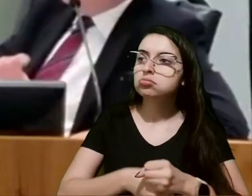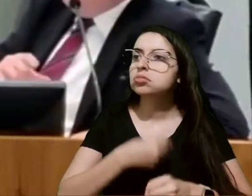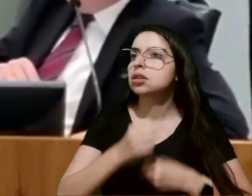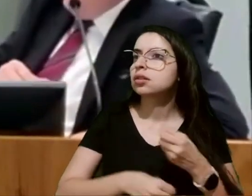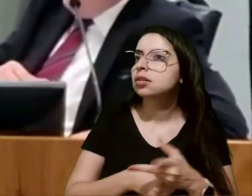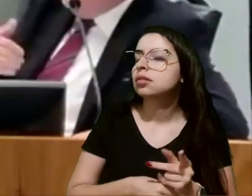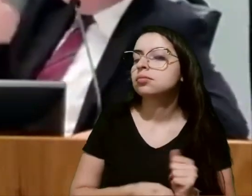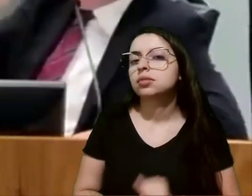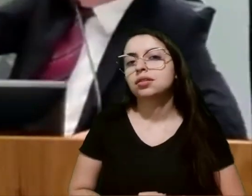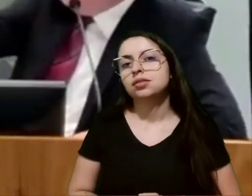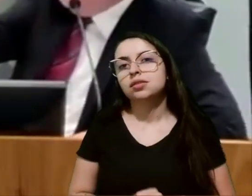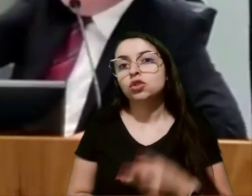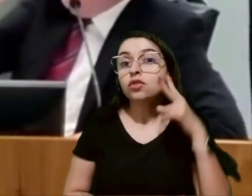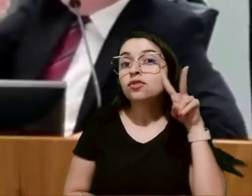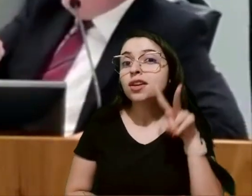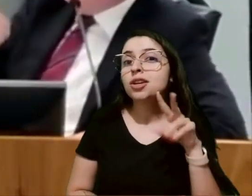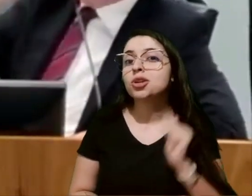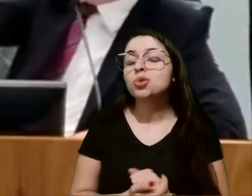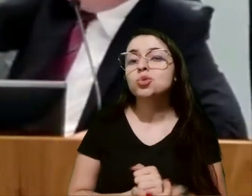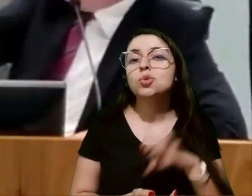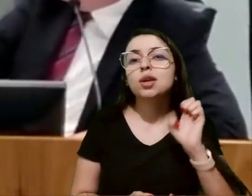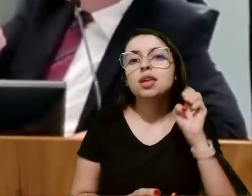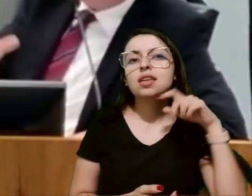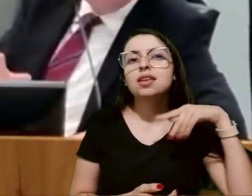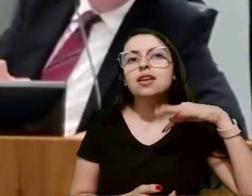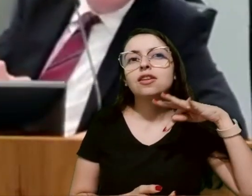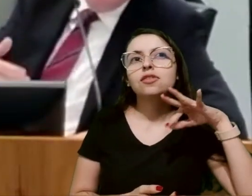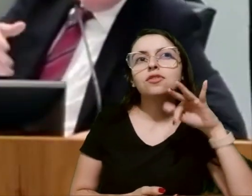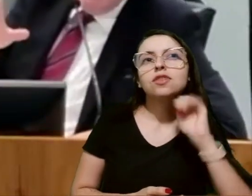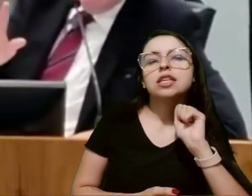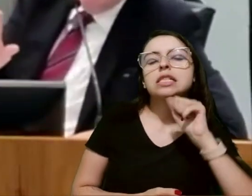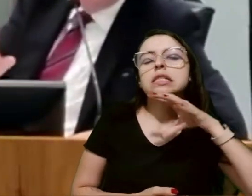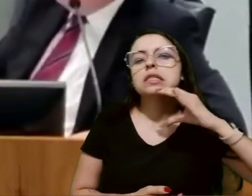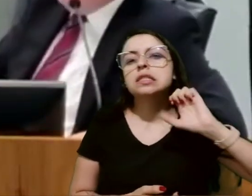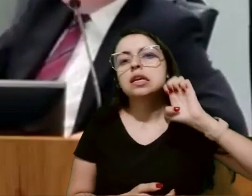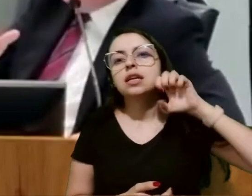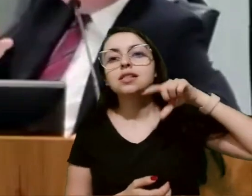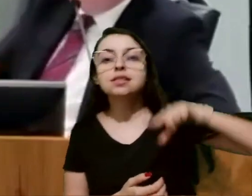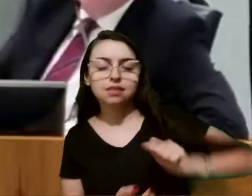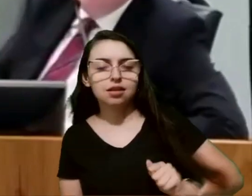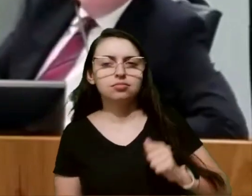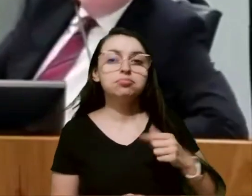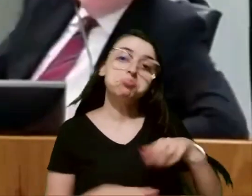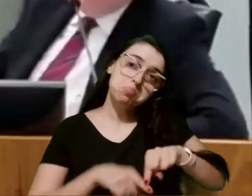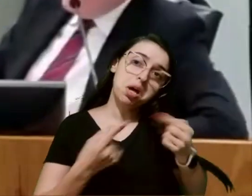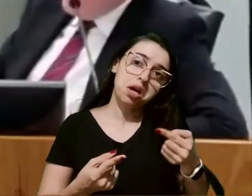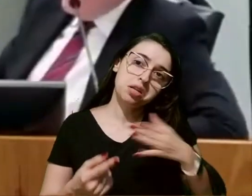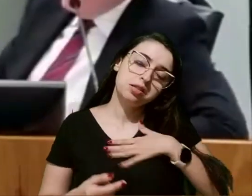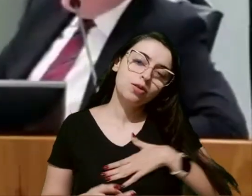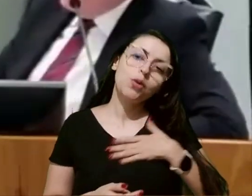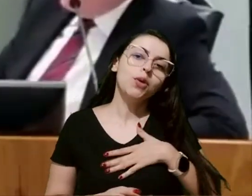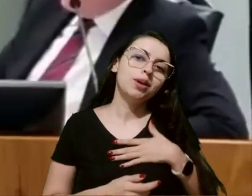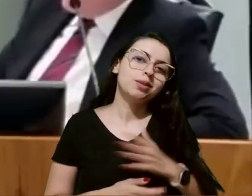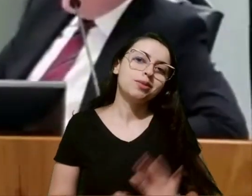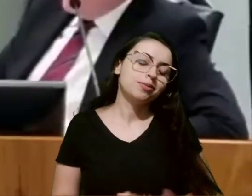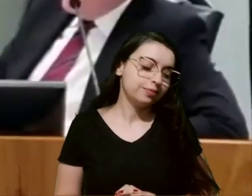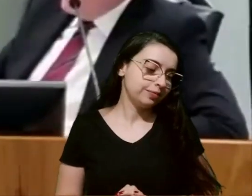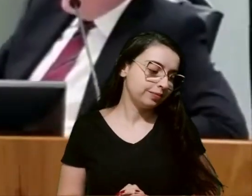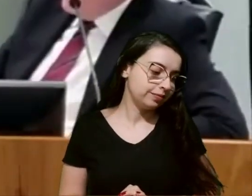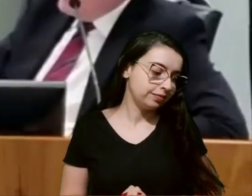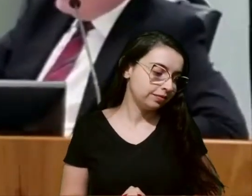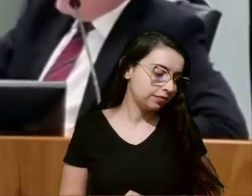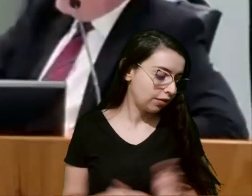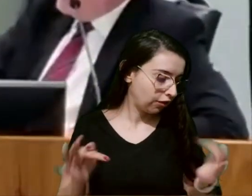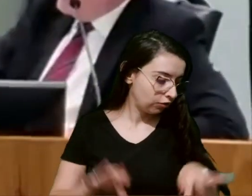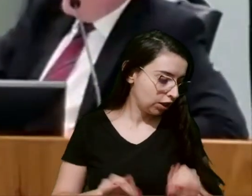também, se, do ponto de vista da eficiência, mas eu também Mas sim. gosto, né? Mas é isso.